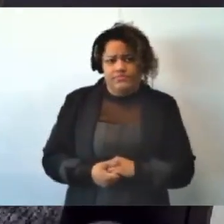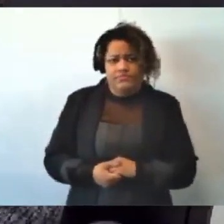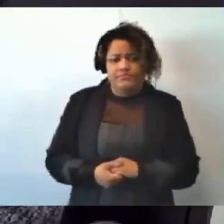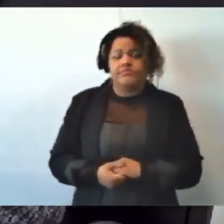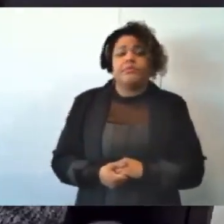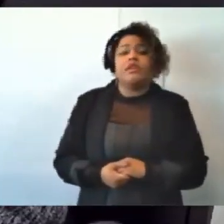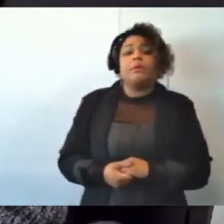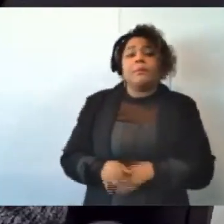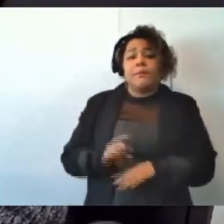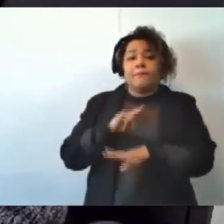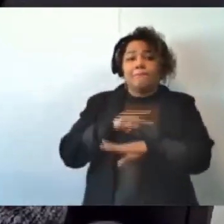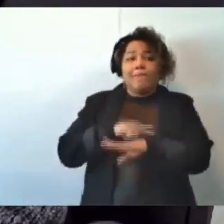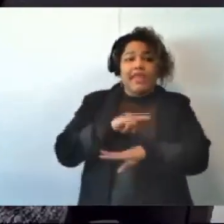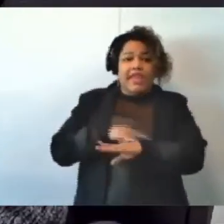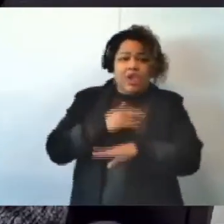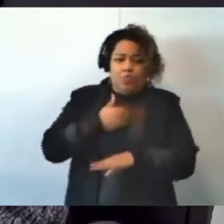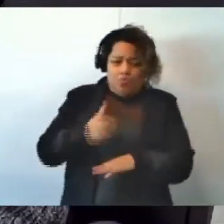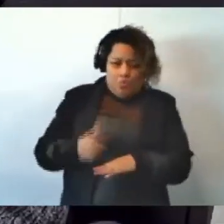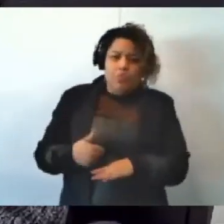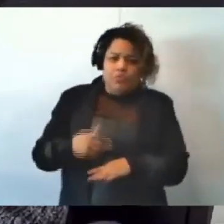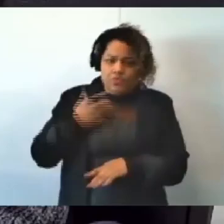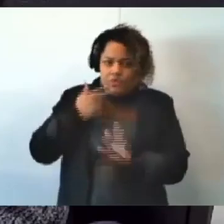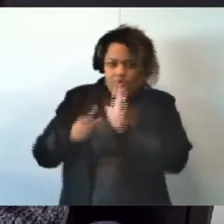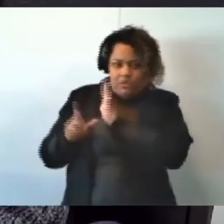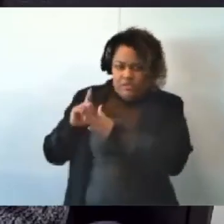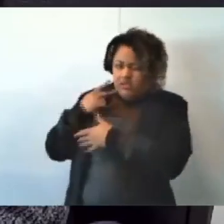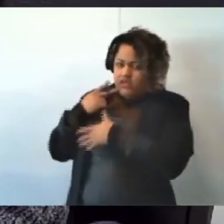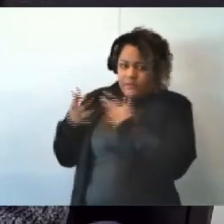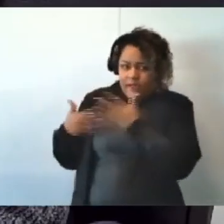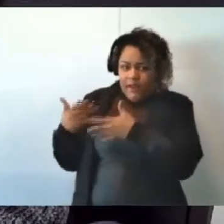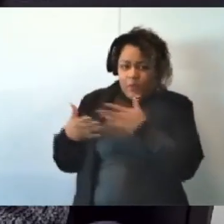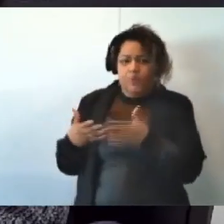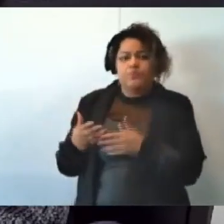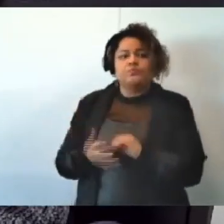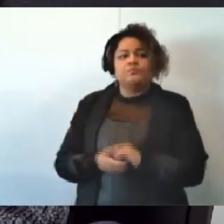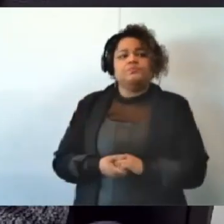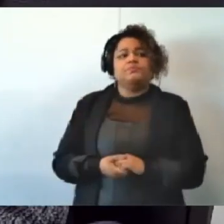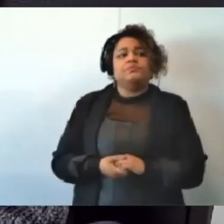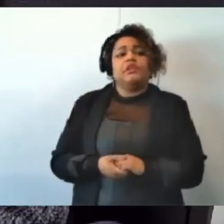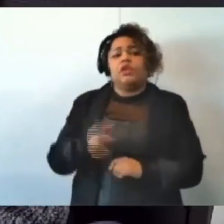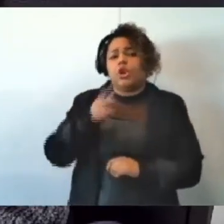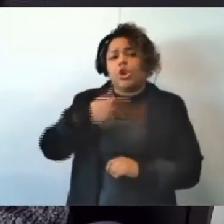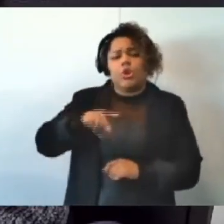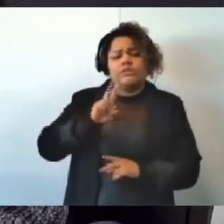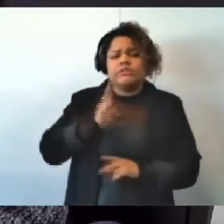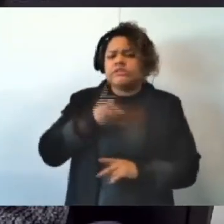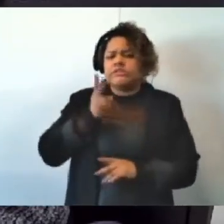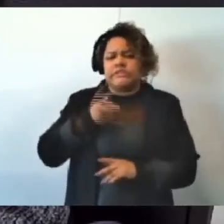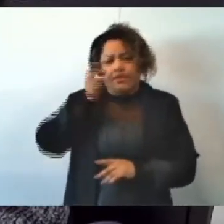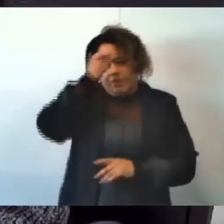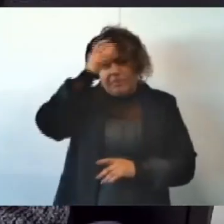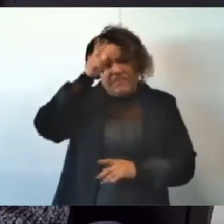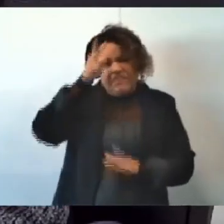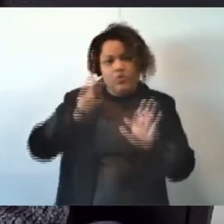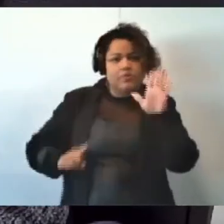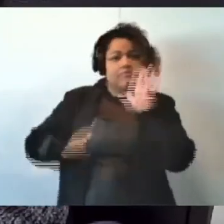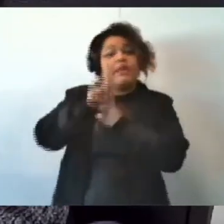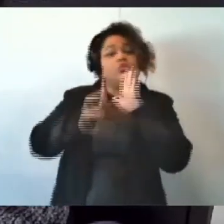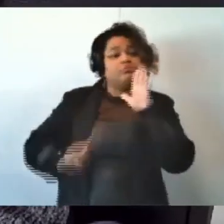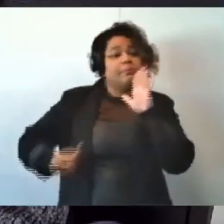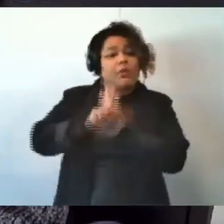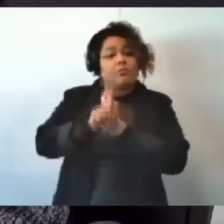que estava sendo falado, uma coisa que sempre questionamos junto com a prefeitura referente ao projeto, é